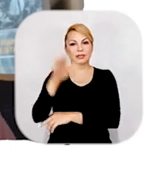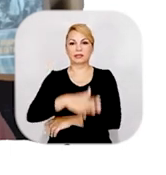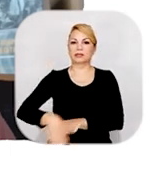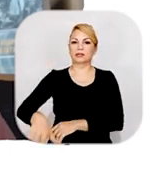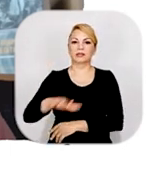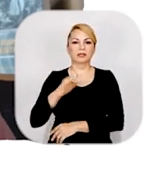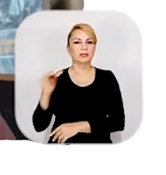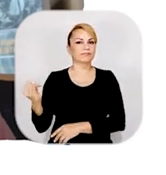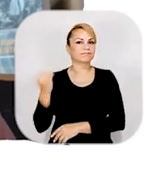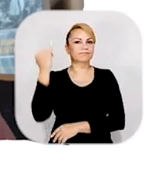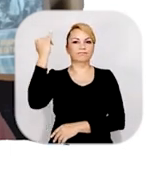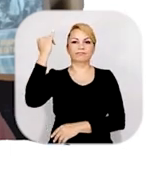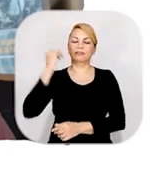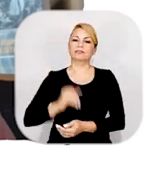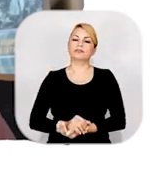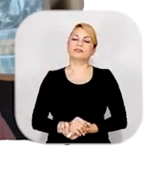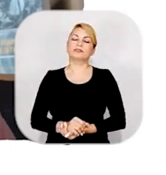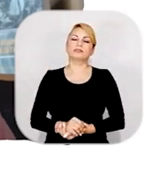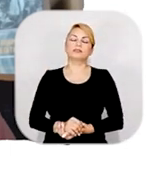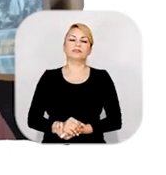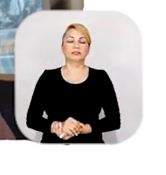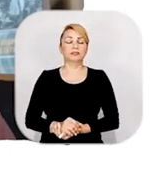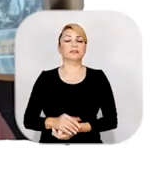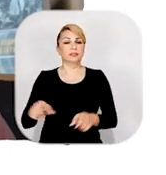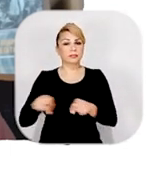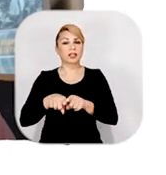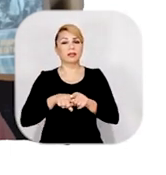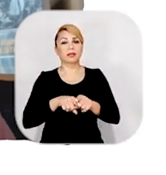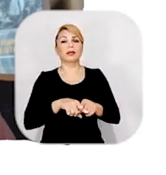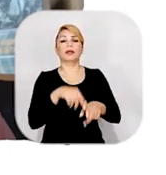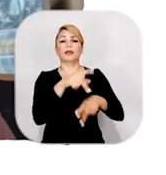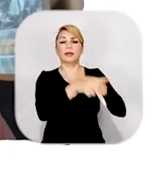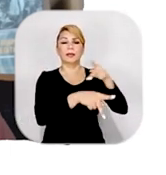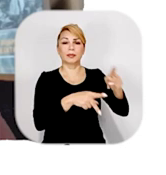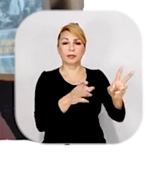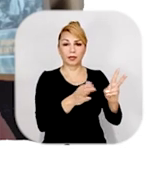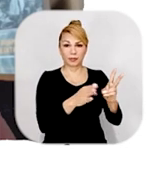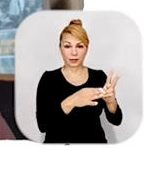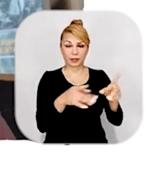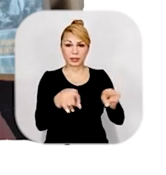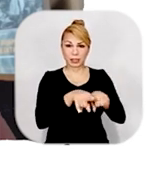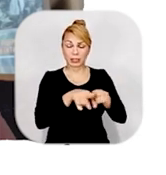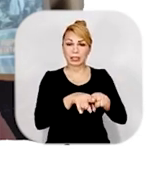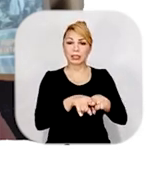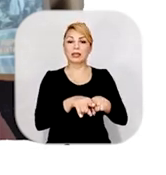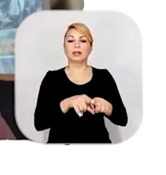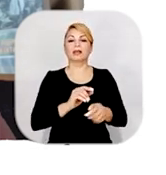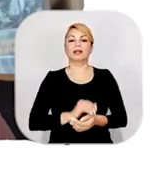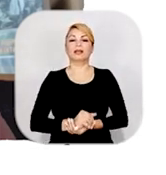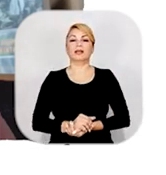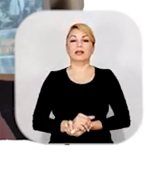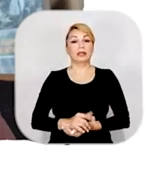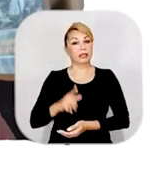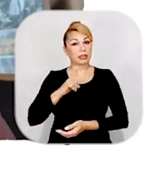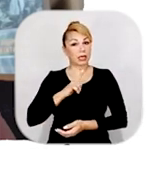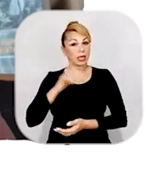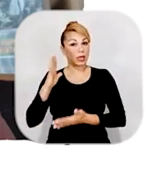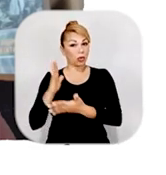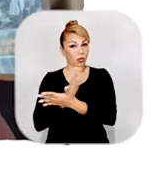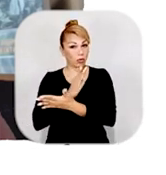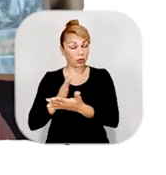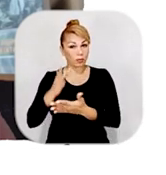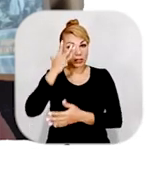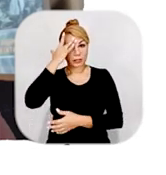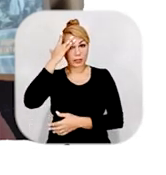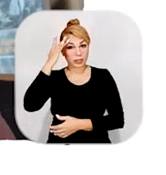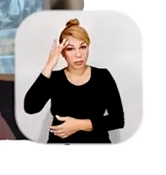grande e para os próprios povos também. Ainda tem pessoas... na região do